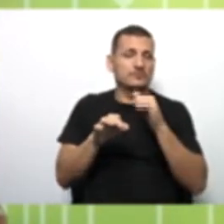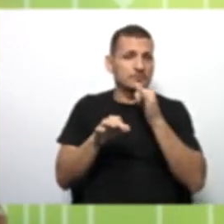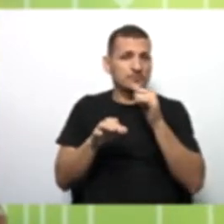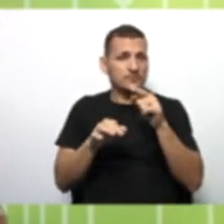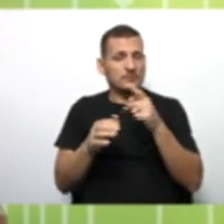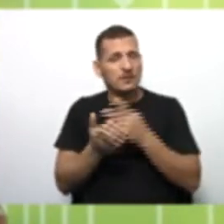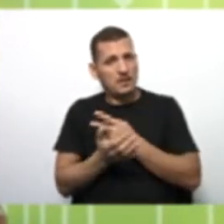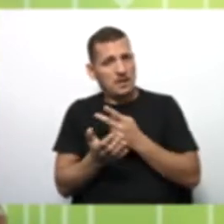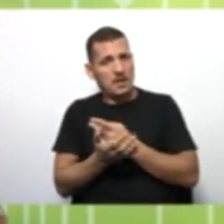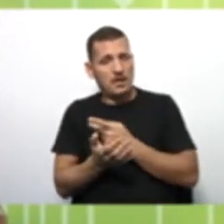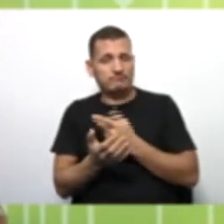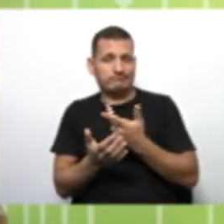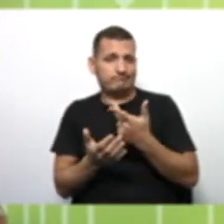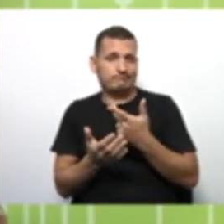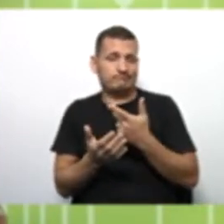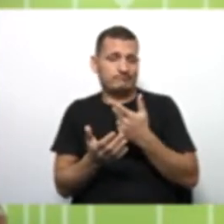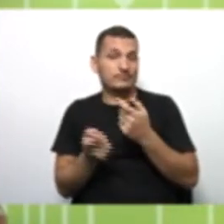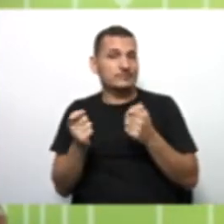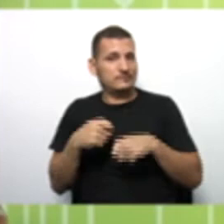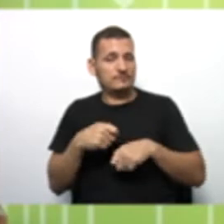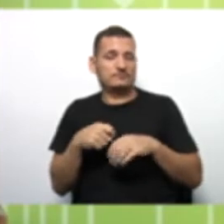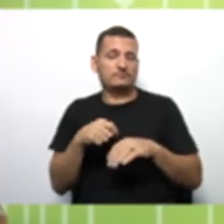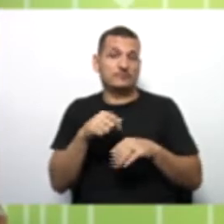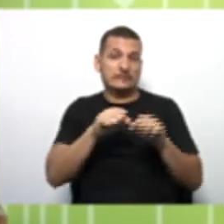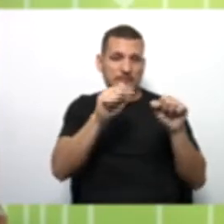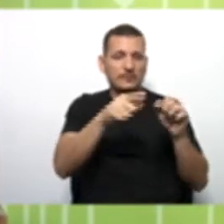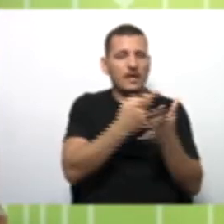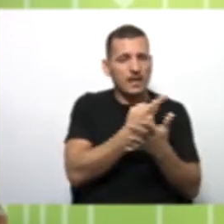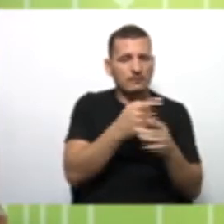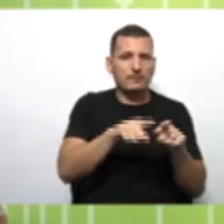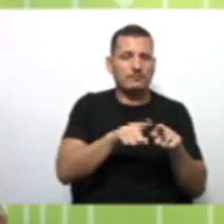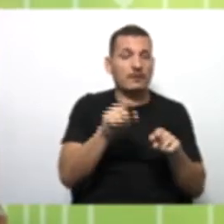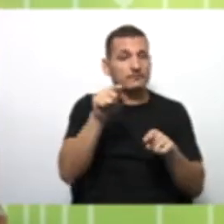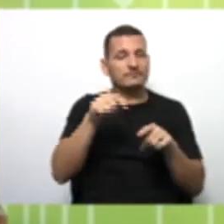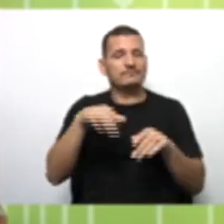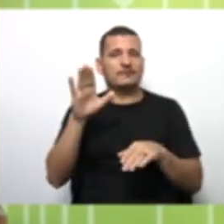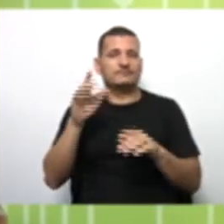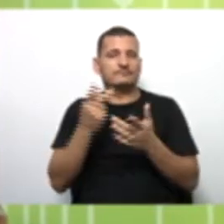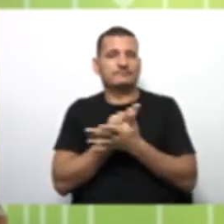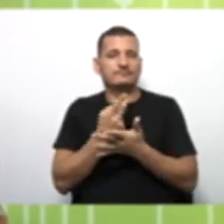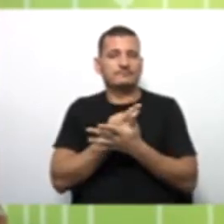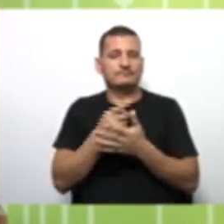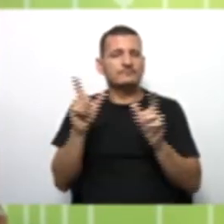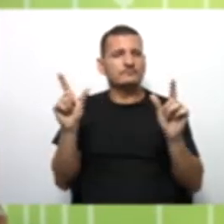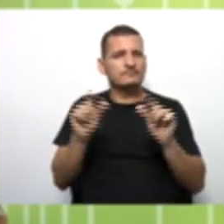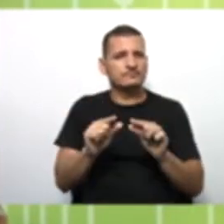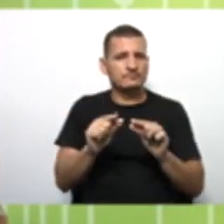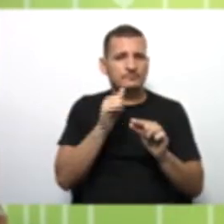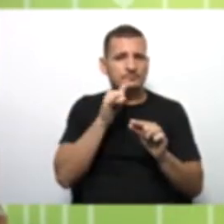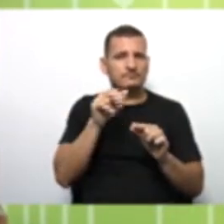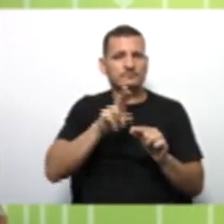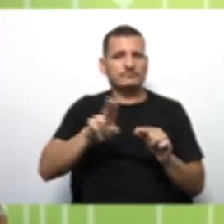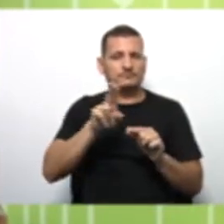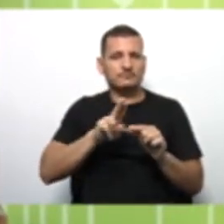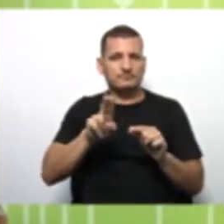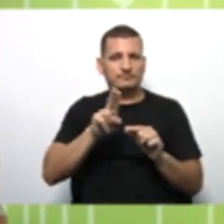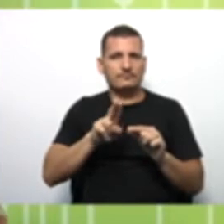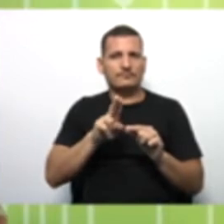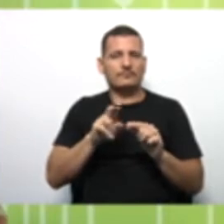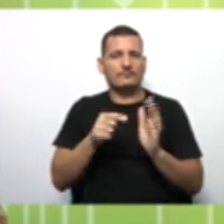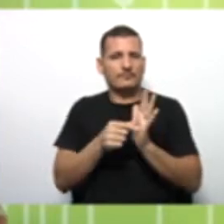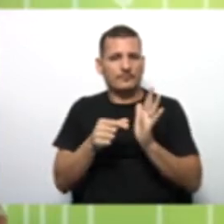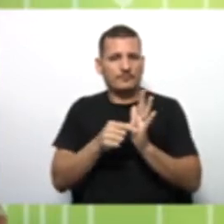mais fácil do que um software. Claro que os softwares também erram. Tá certo? Então, assim, para você minimizar, se você puder utilizar ferramentas,